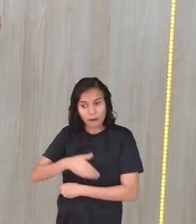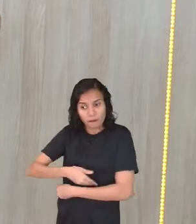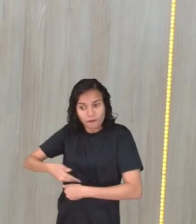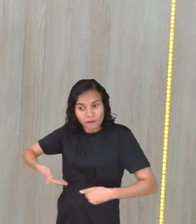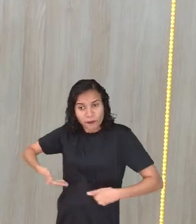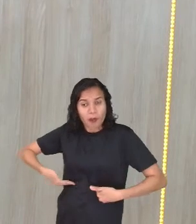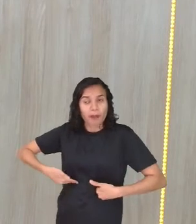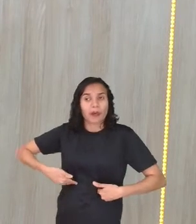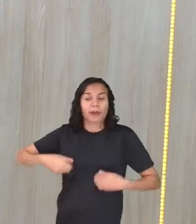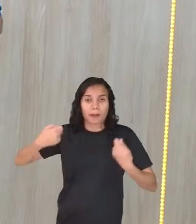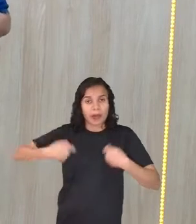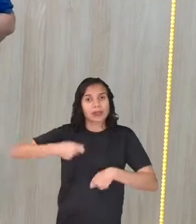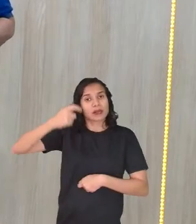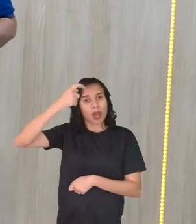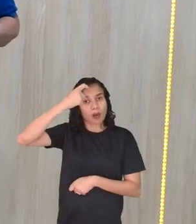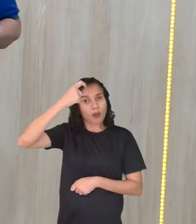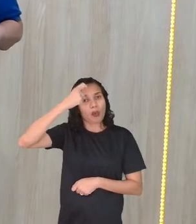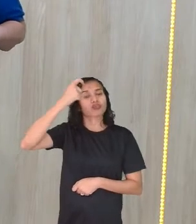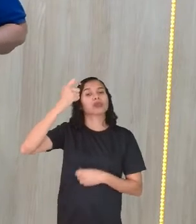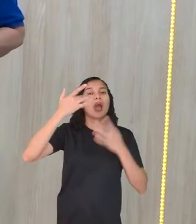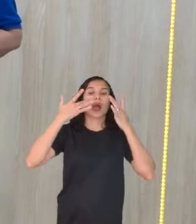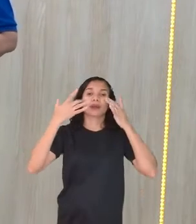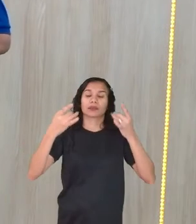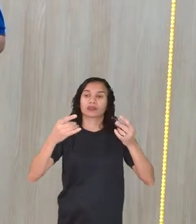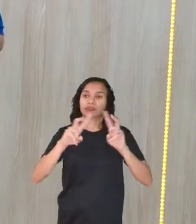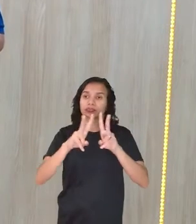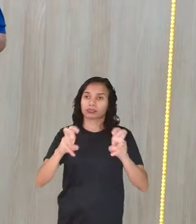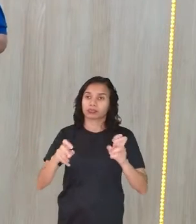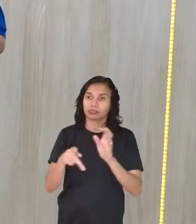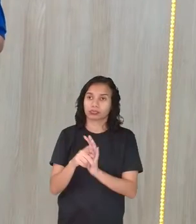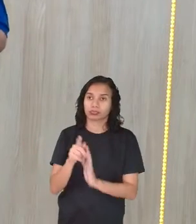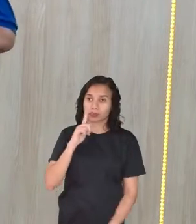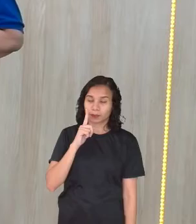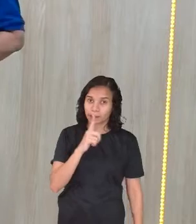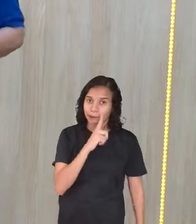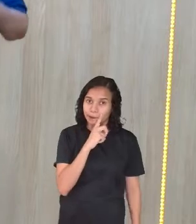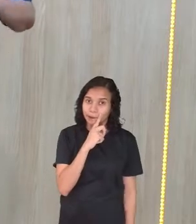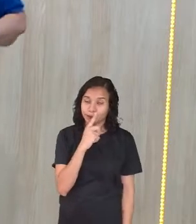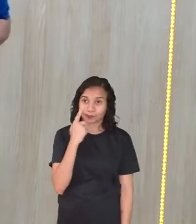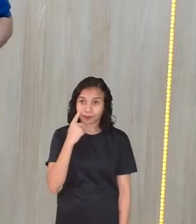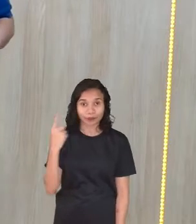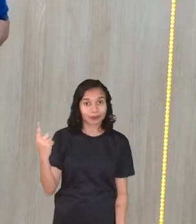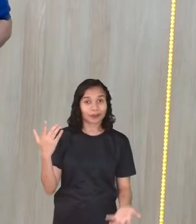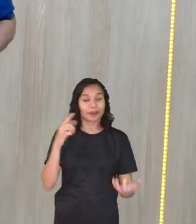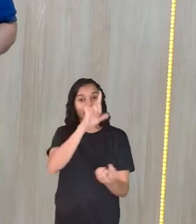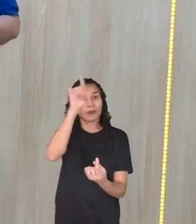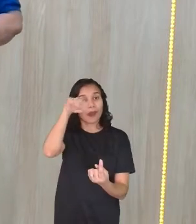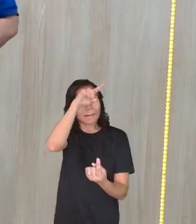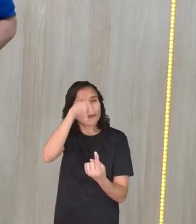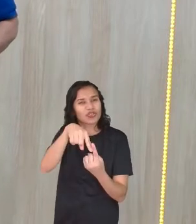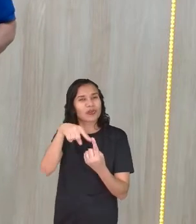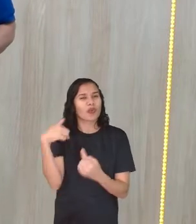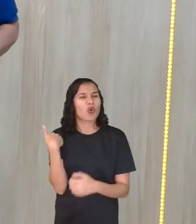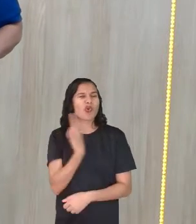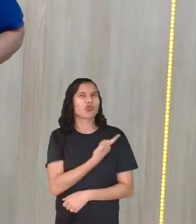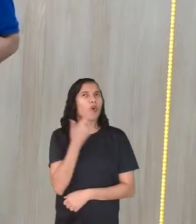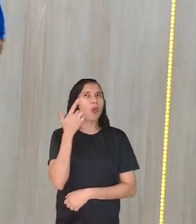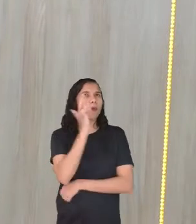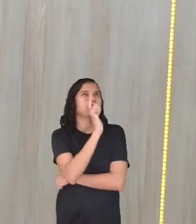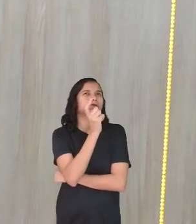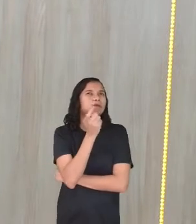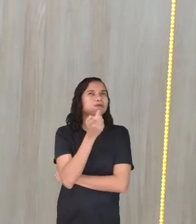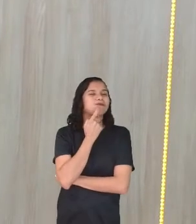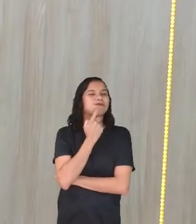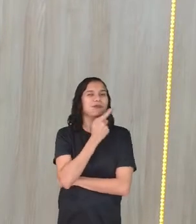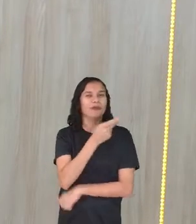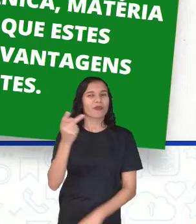Então, vamos ter mais cuidado aí, mais atenção em relação aí à merenda. E aí, vem o nosso objetivo. Será que a gente conseguiu? Será que